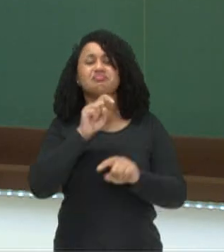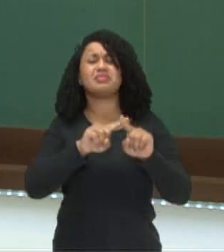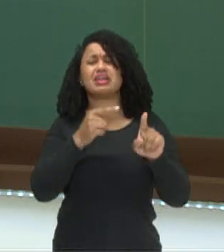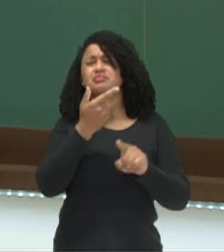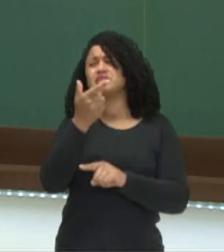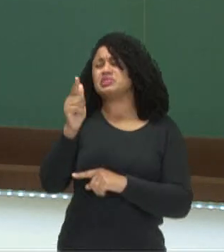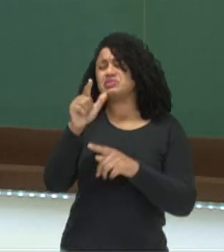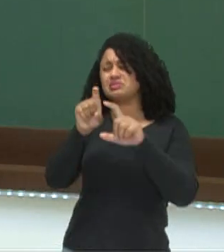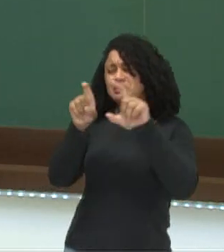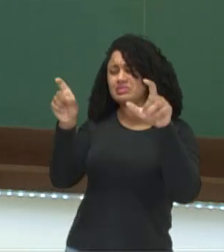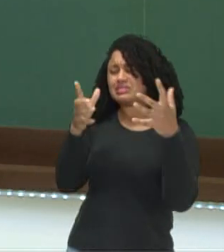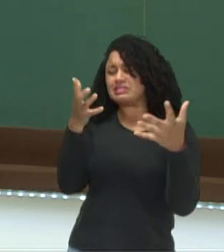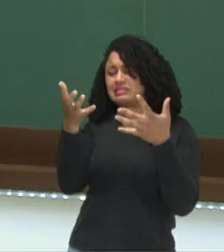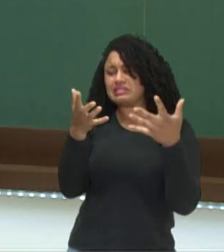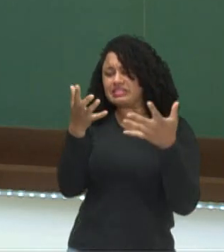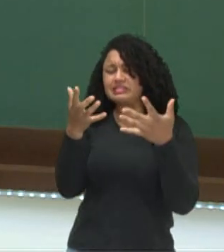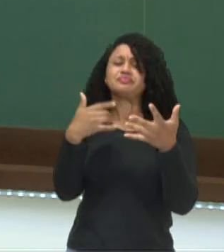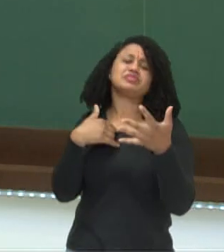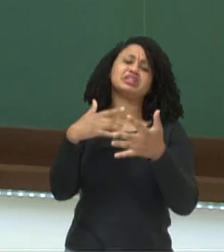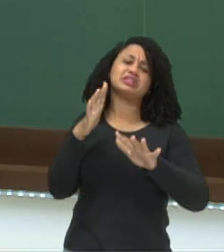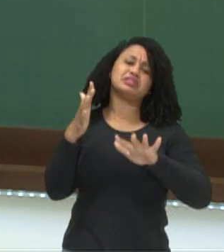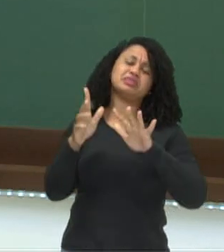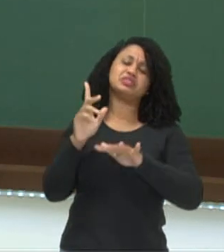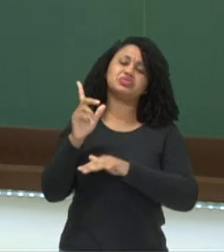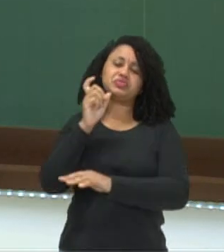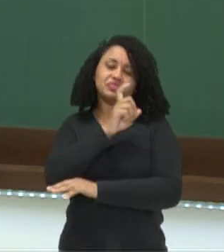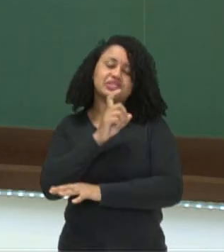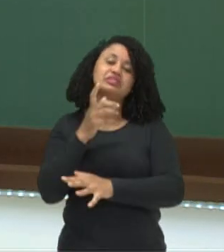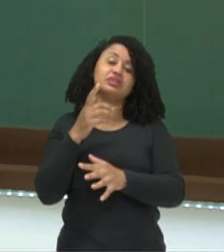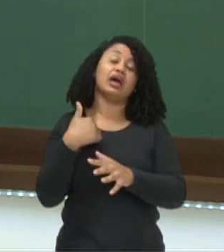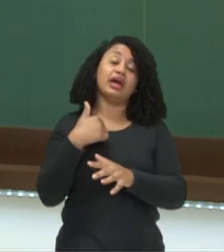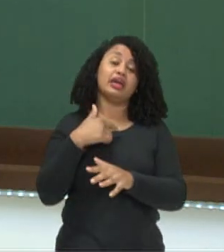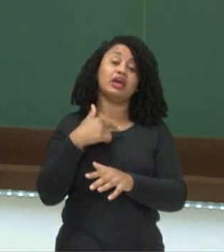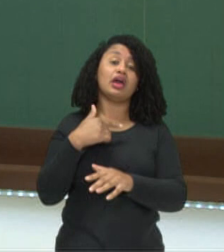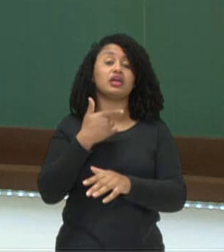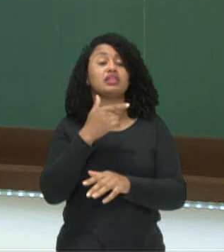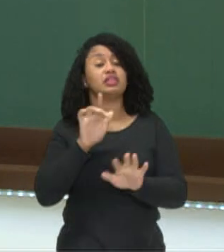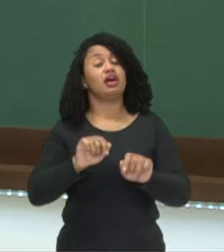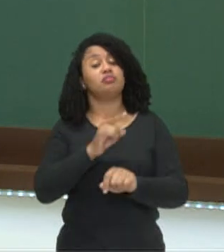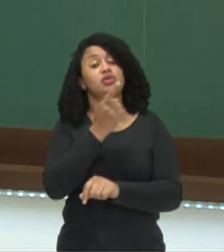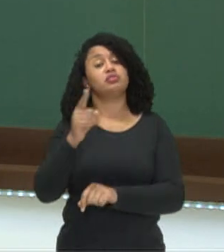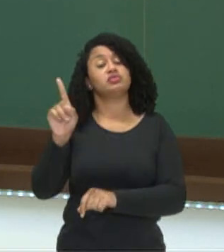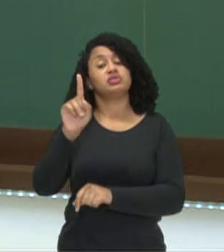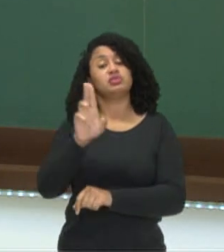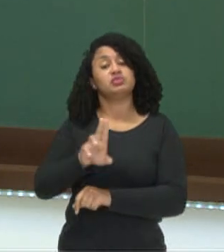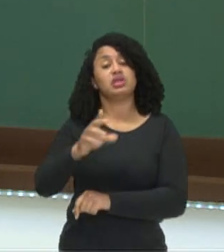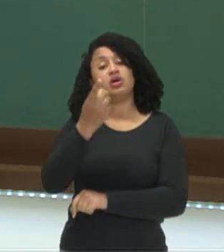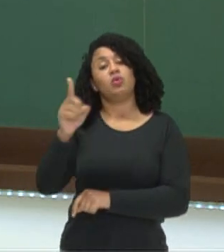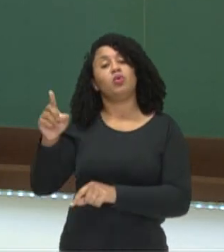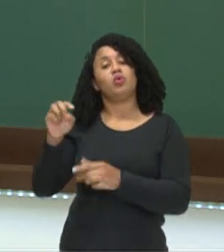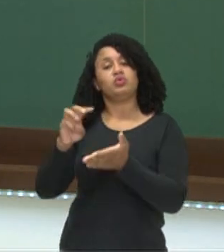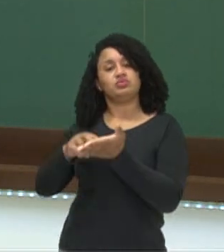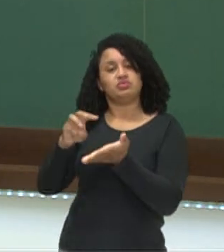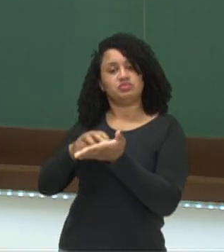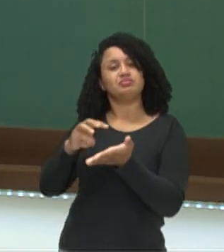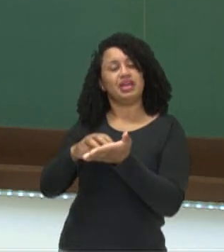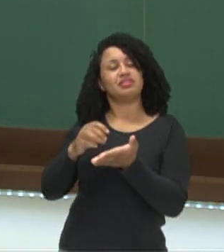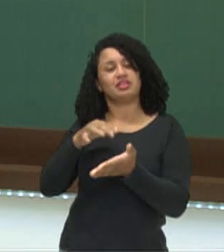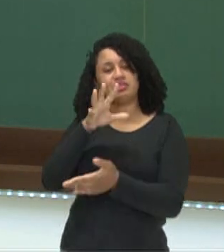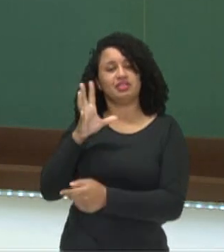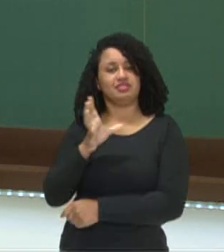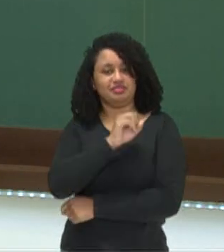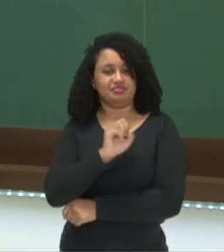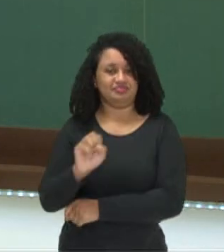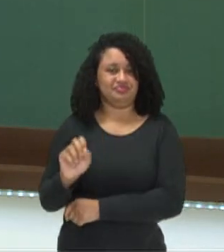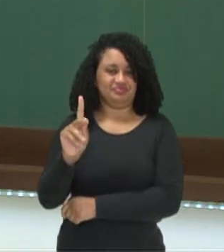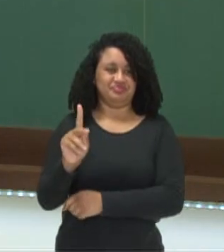para outras, de repente a gente pode se bater um pouquinho, aí vale a pena usar um outro método que não tire tanto tempo da gente,